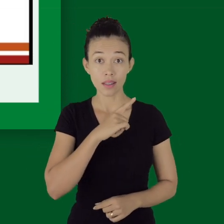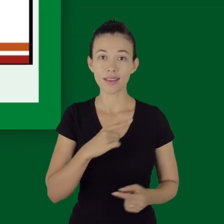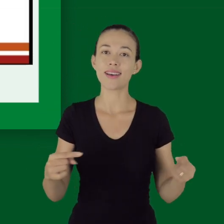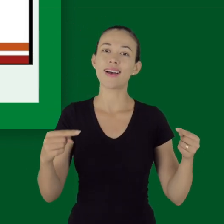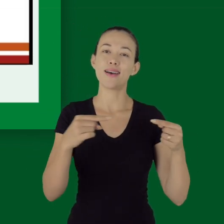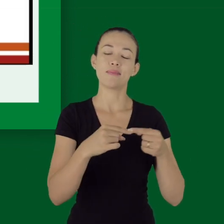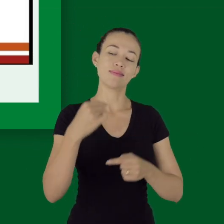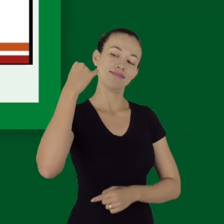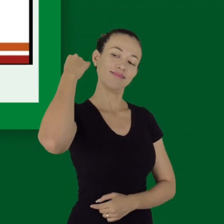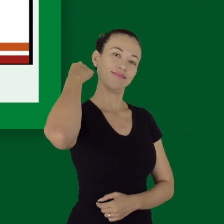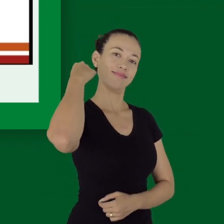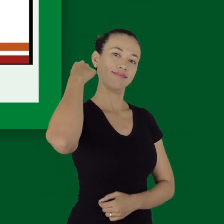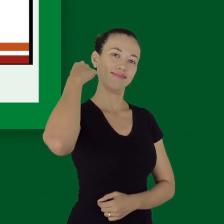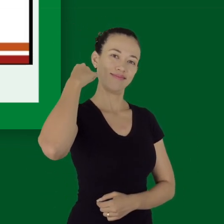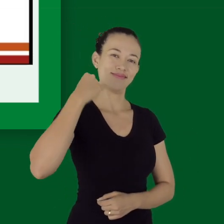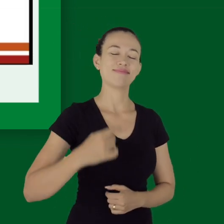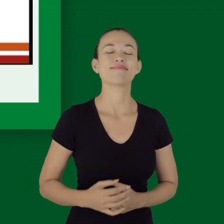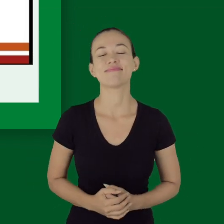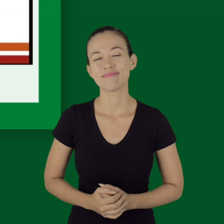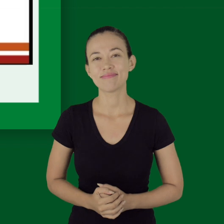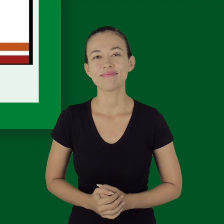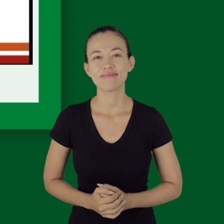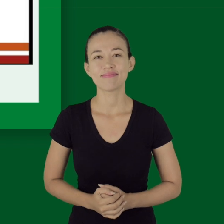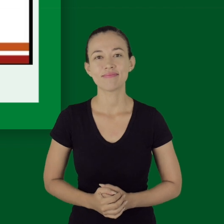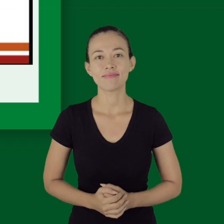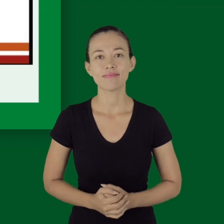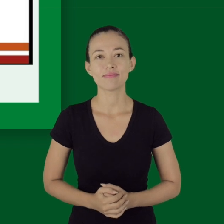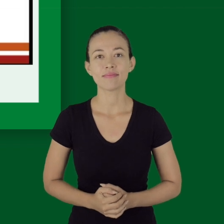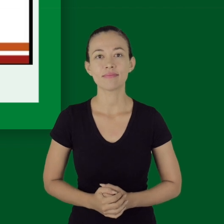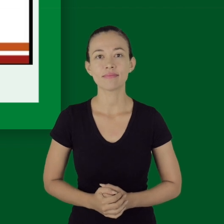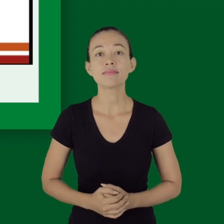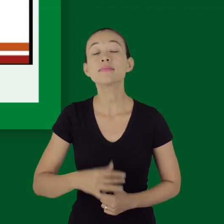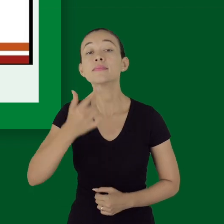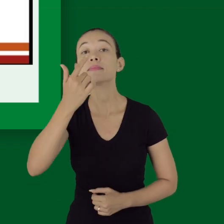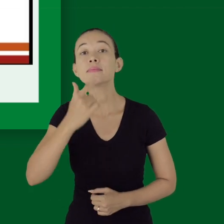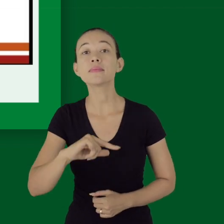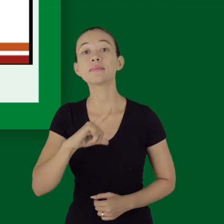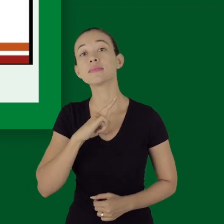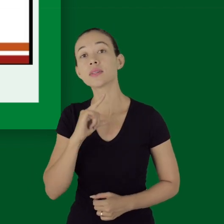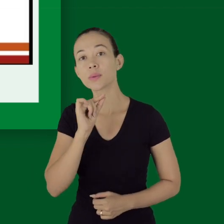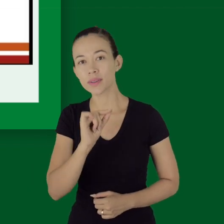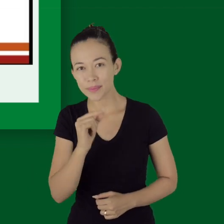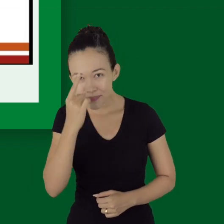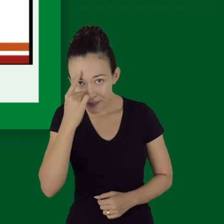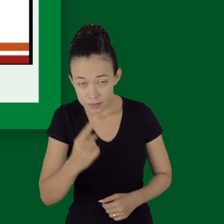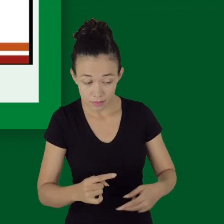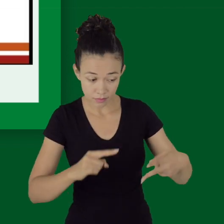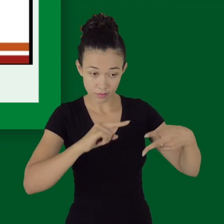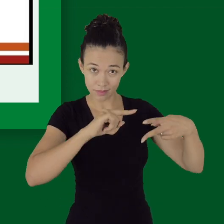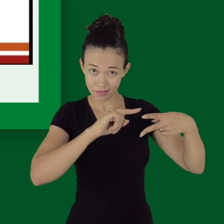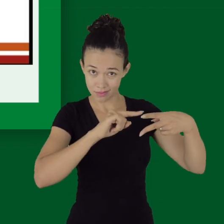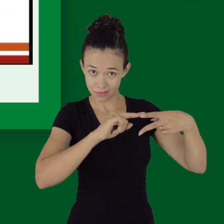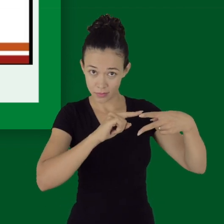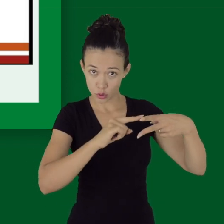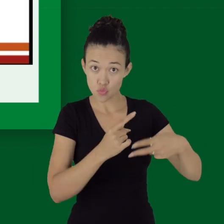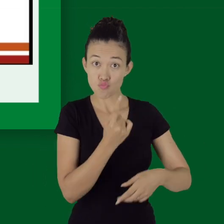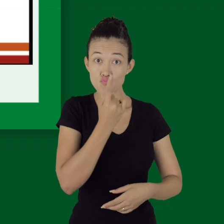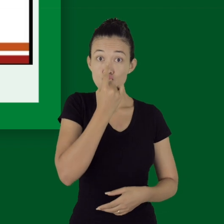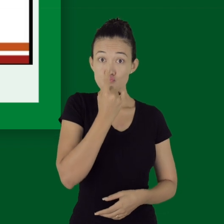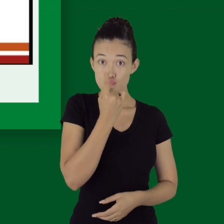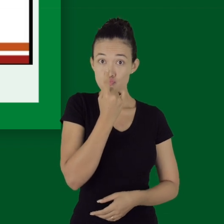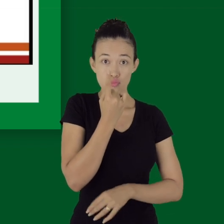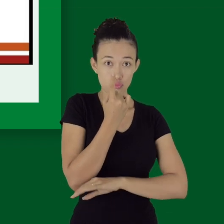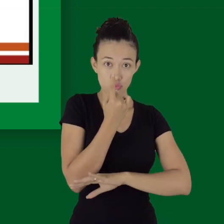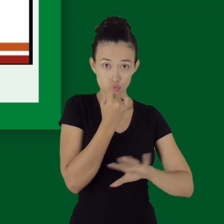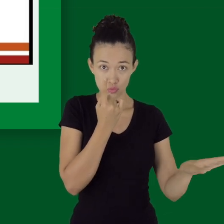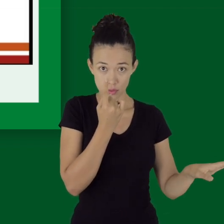perspectiva sensorial, eu estou avaliando essa correspondência de forma indireta. Também, grupos, né, de dermátomos.